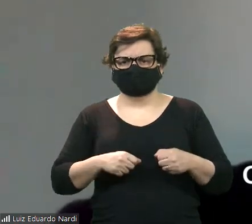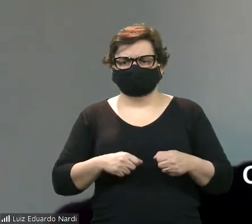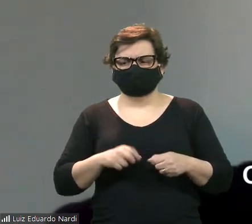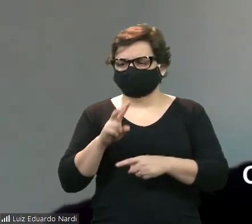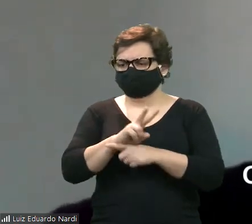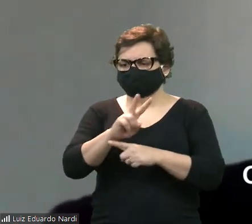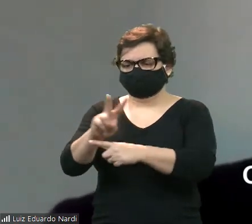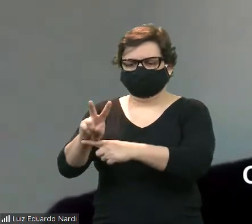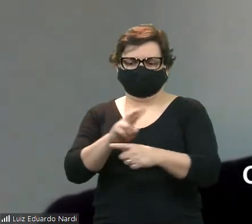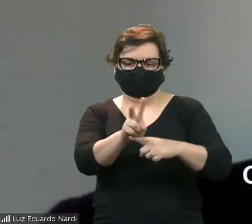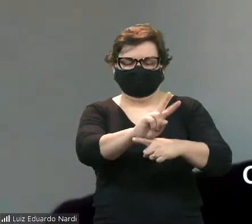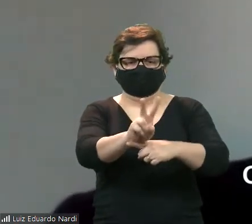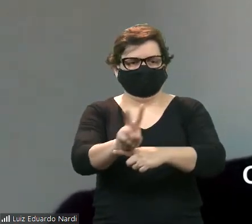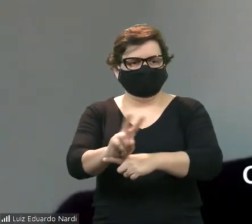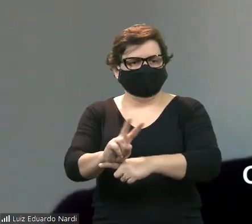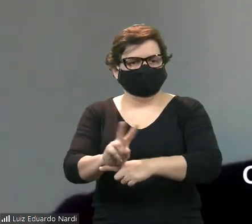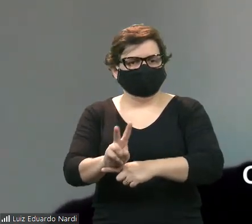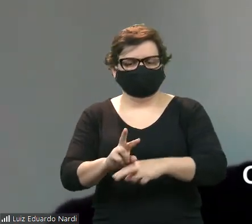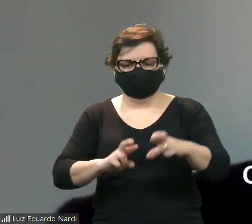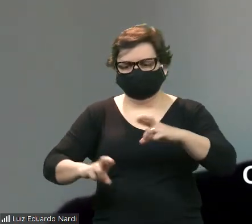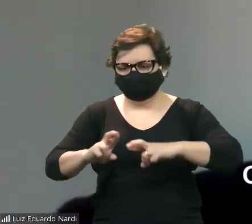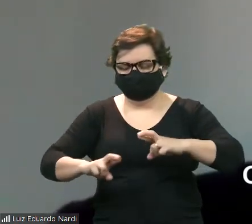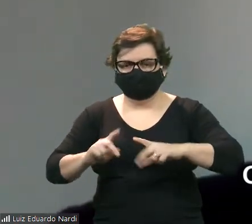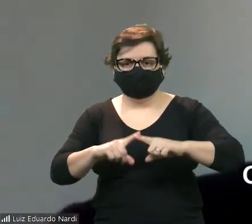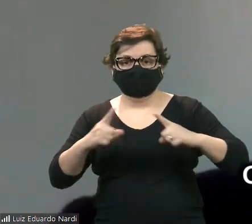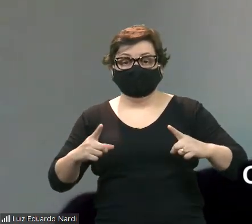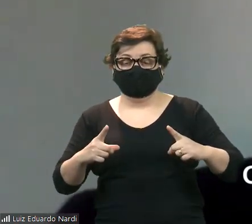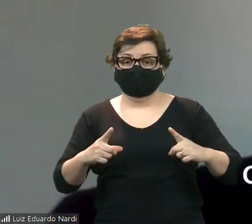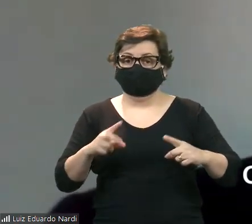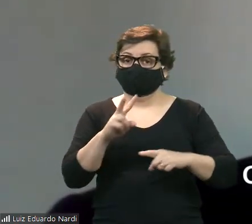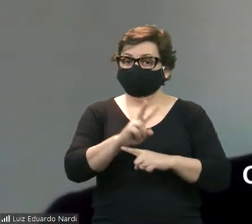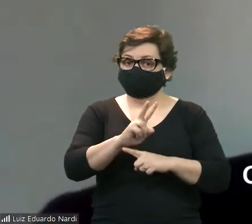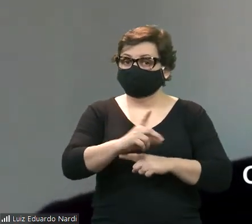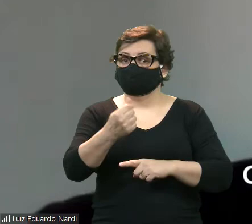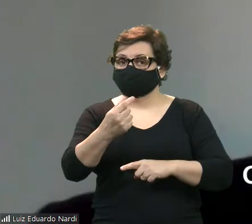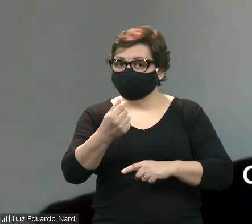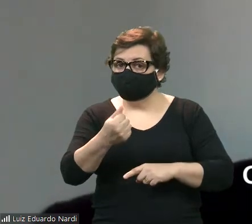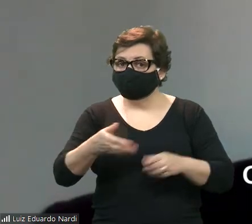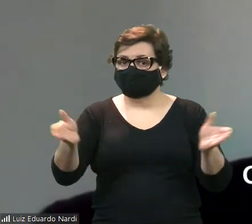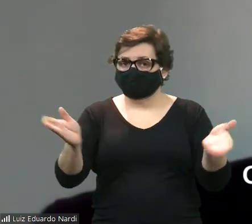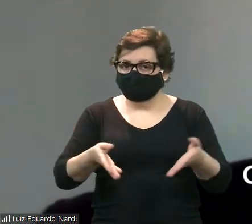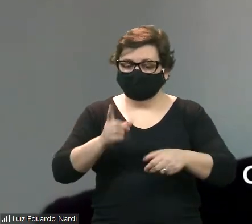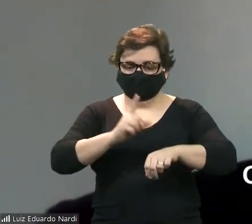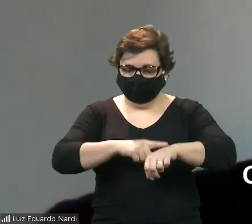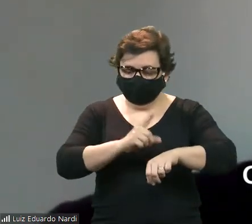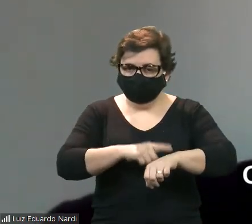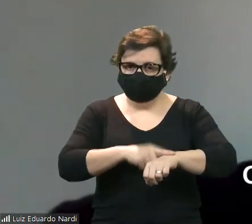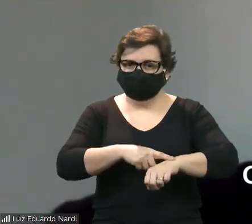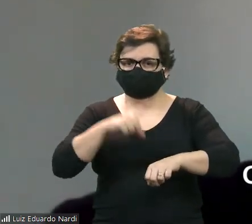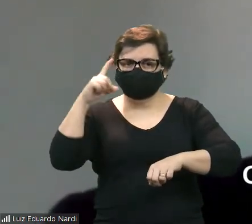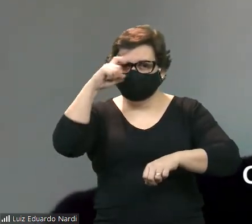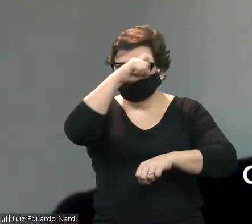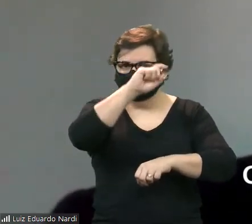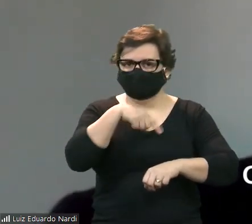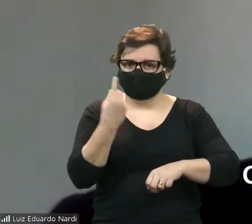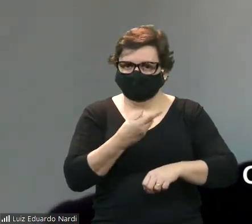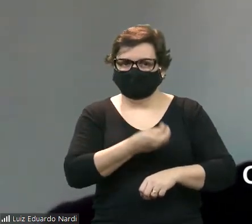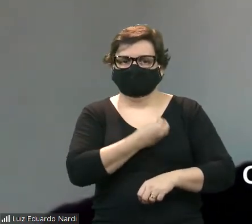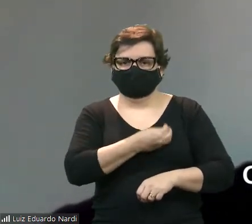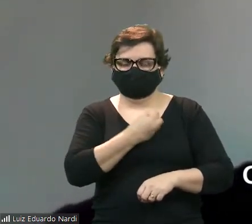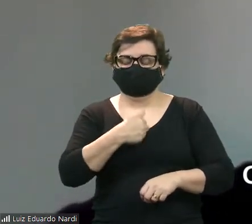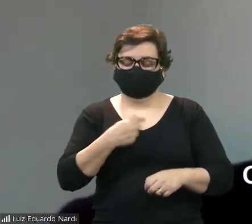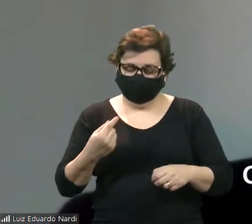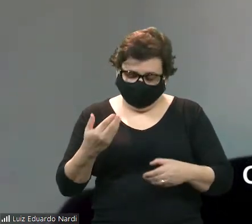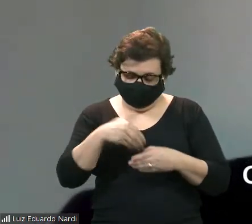Ele tem que cuidar das finanças do município nesse momento crítico que nós estamos vivendo. Eu vou